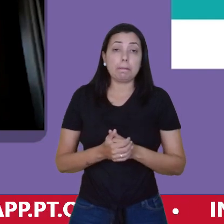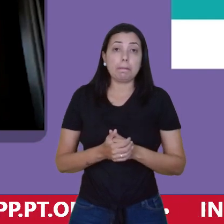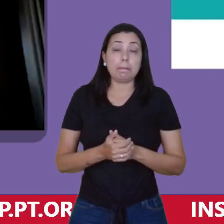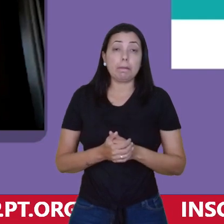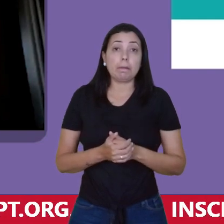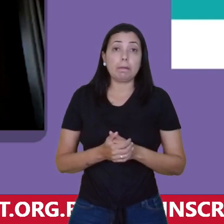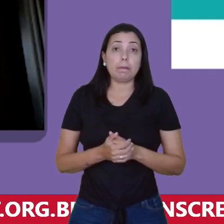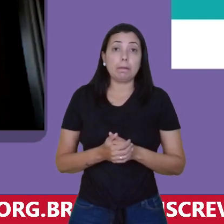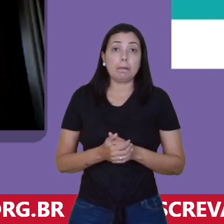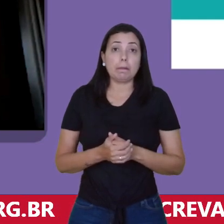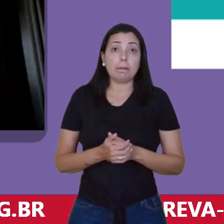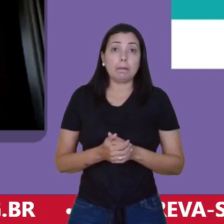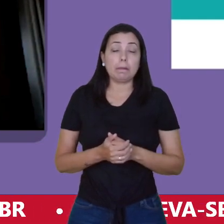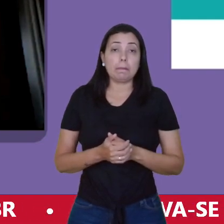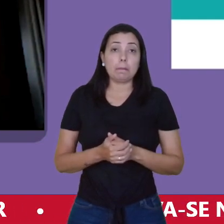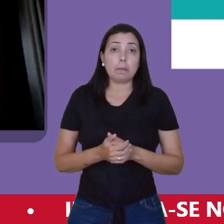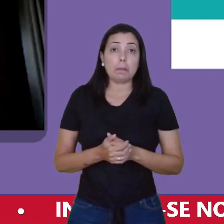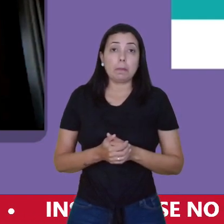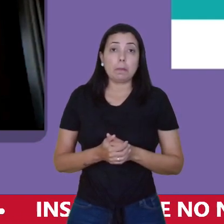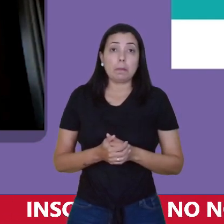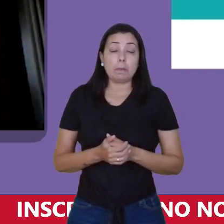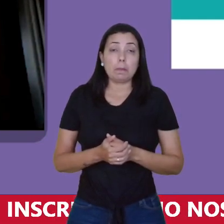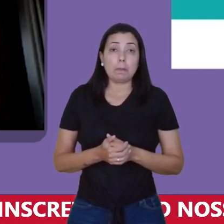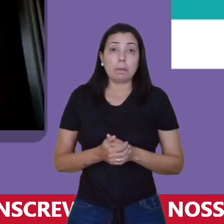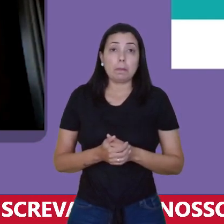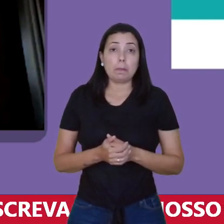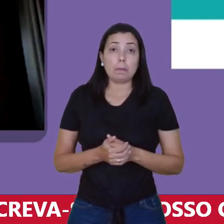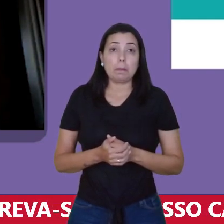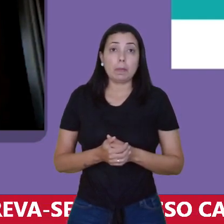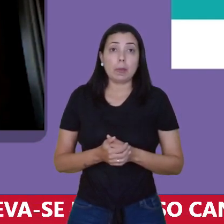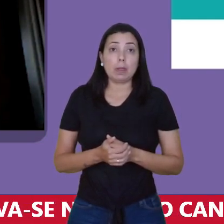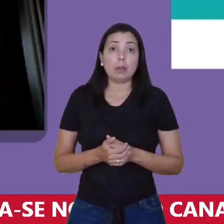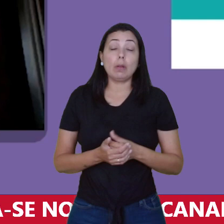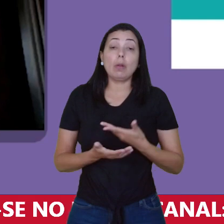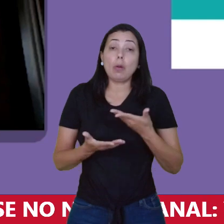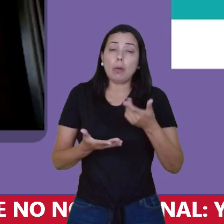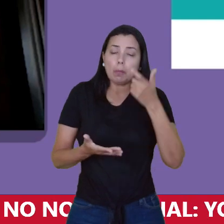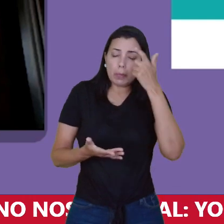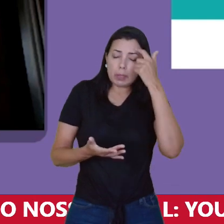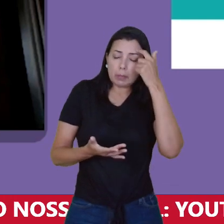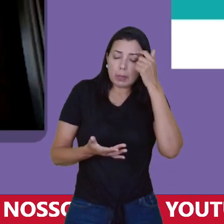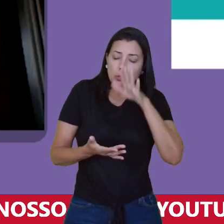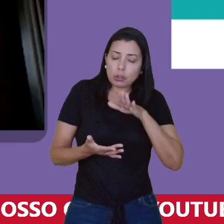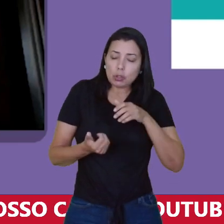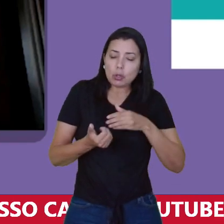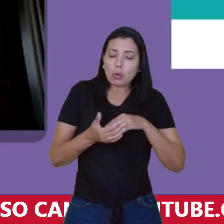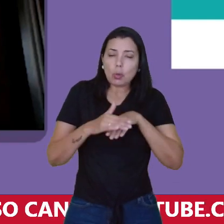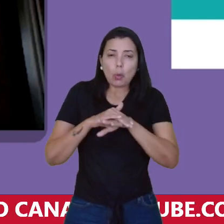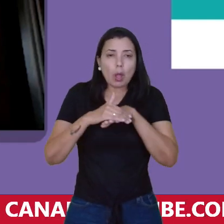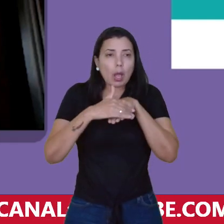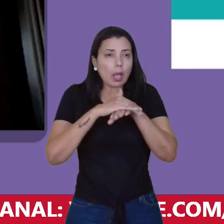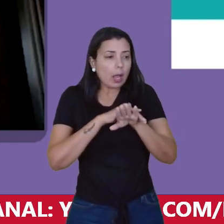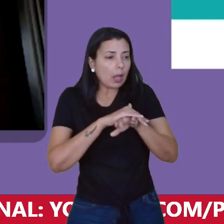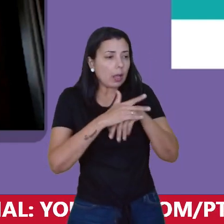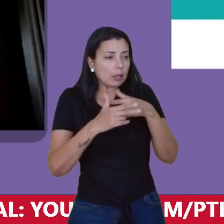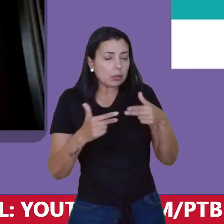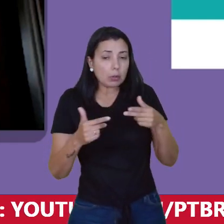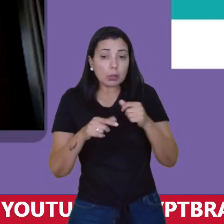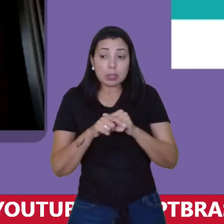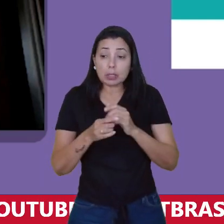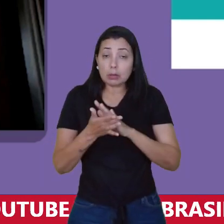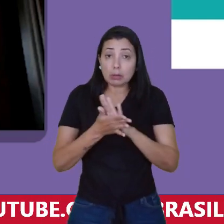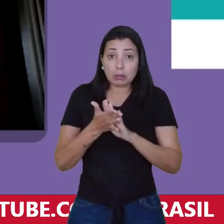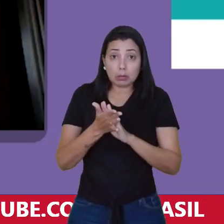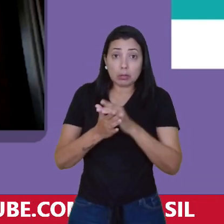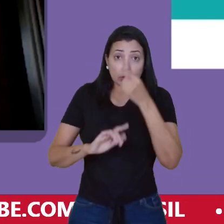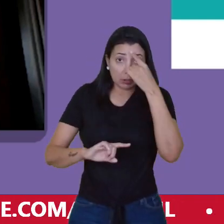de uma herança colonialista, como essa lógica de acumulação, ela é incompatível com a